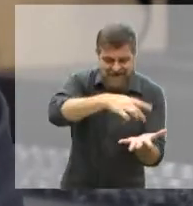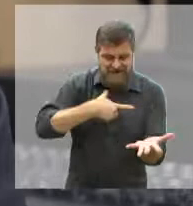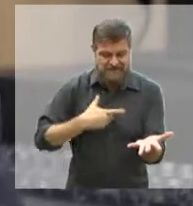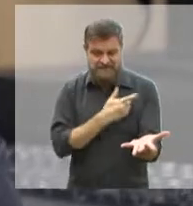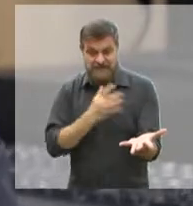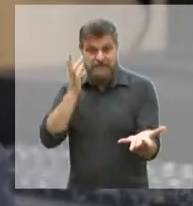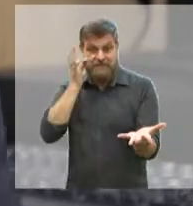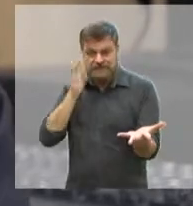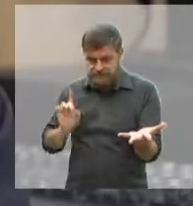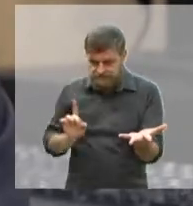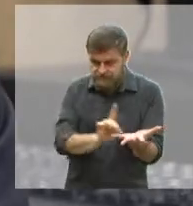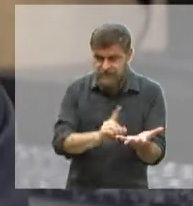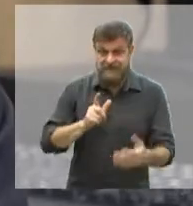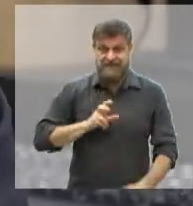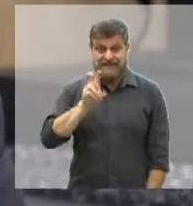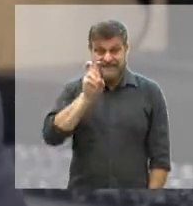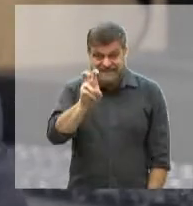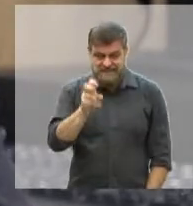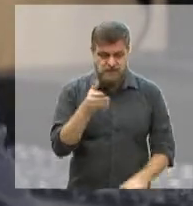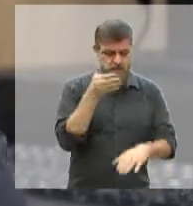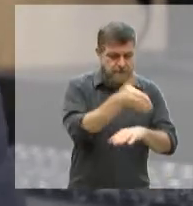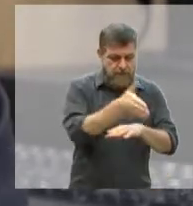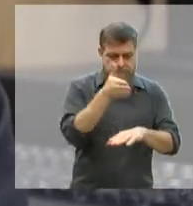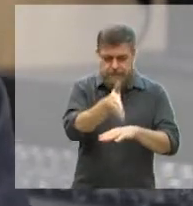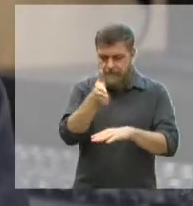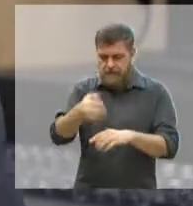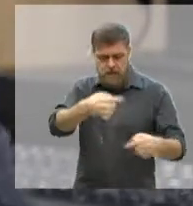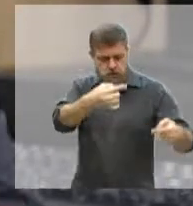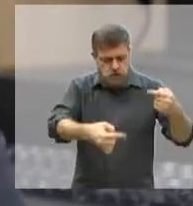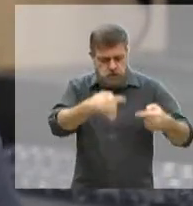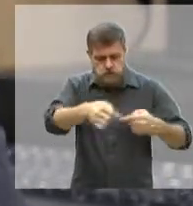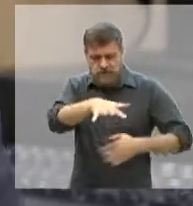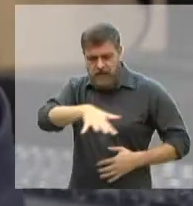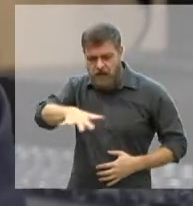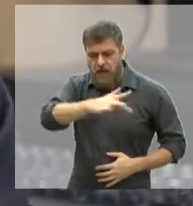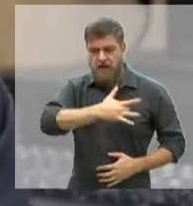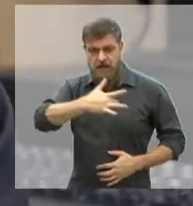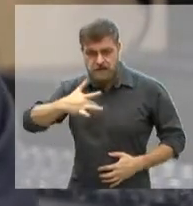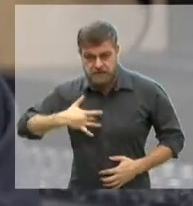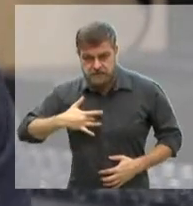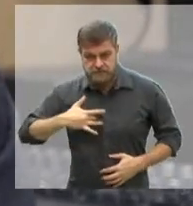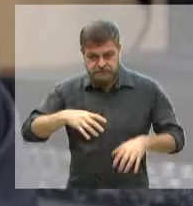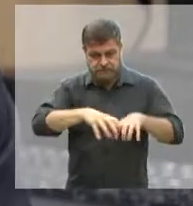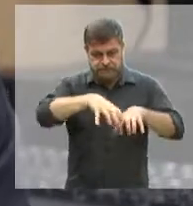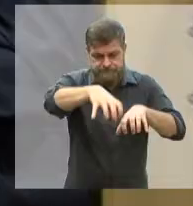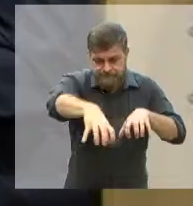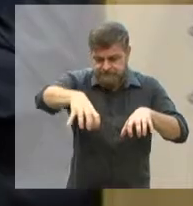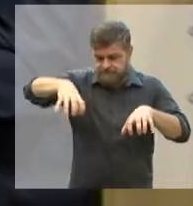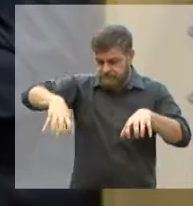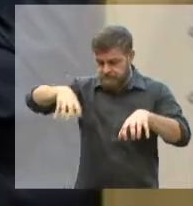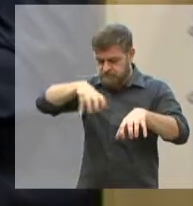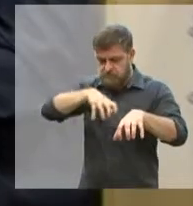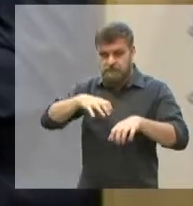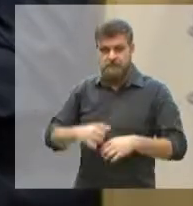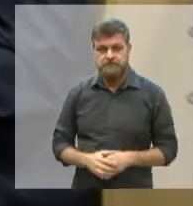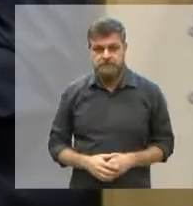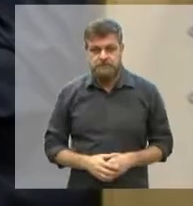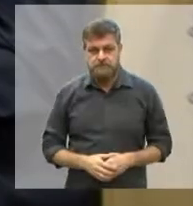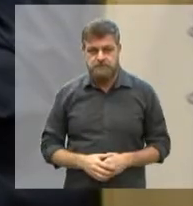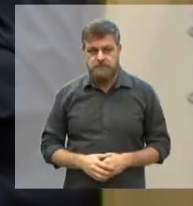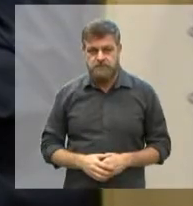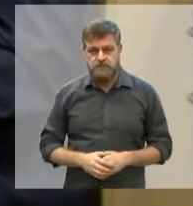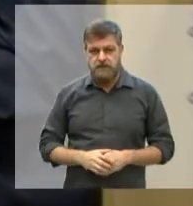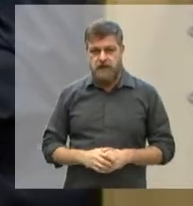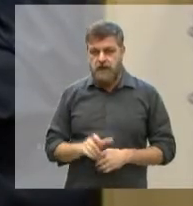pode se preparar aí para 5 eventos grandes de discussão da saúde nas regiões da cidade. O senhor disse